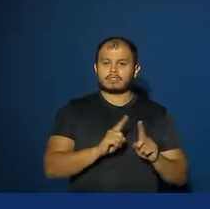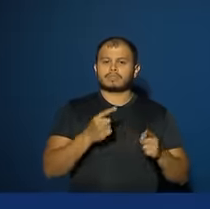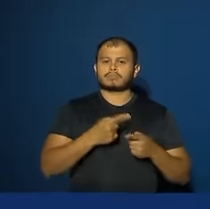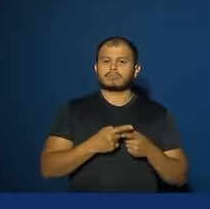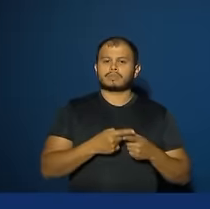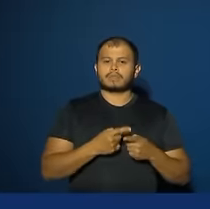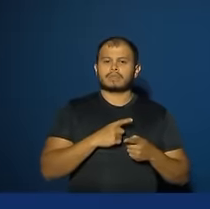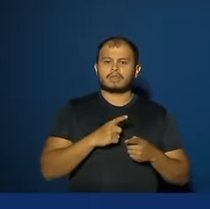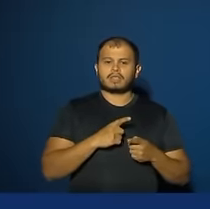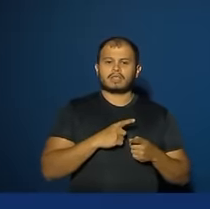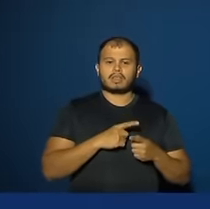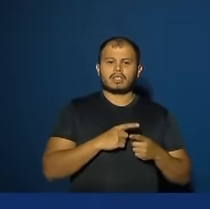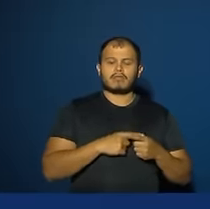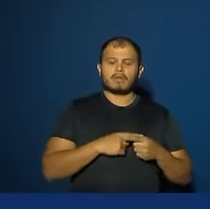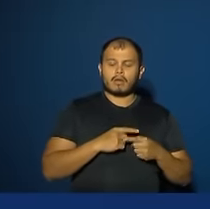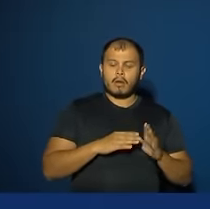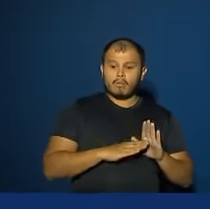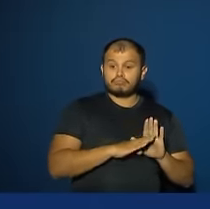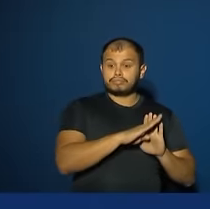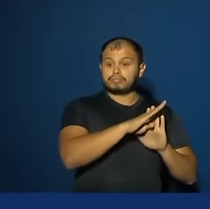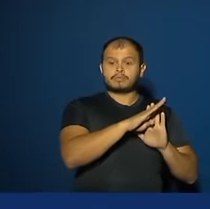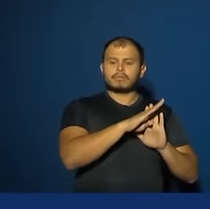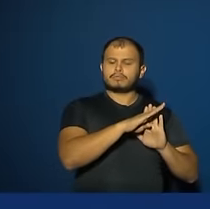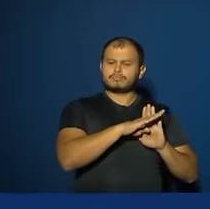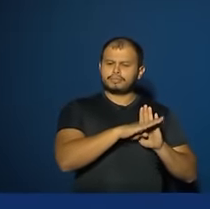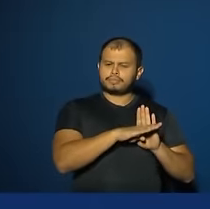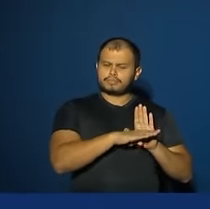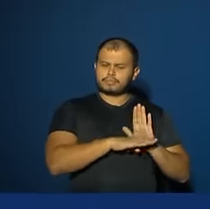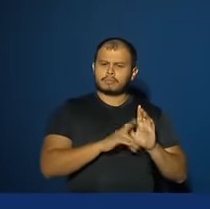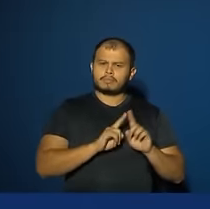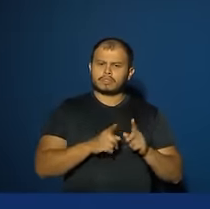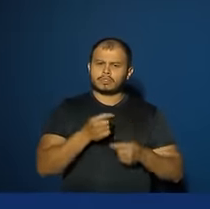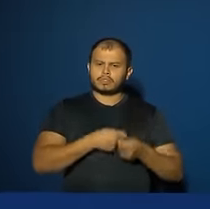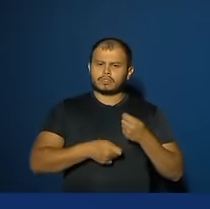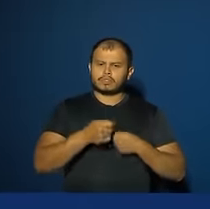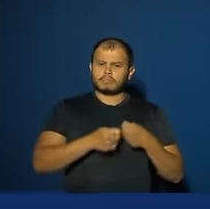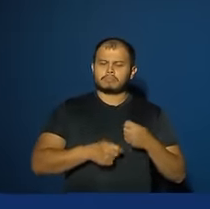inflação desacelerou dessa maneira tão importante com uma economia ainda resiliente?